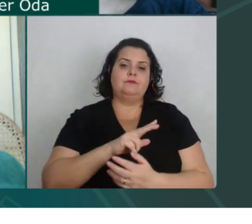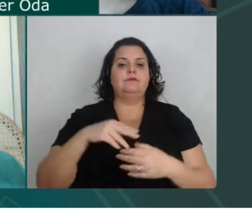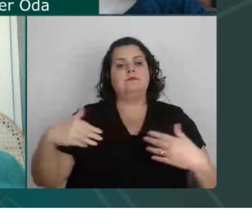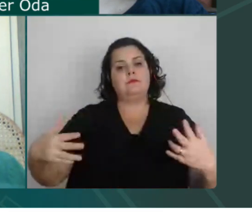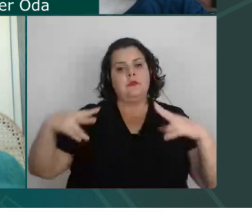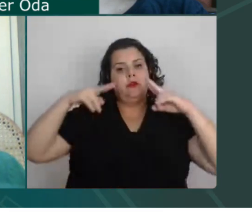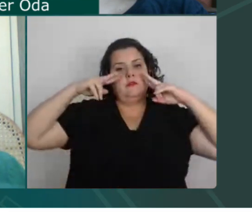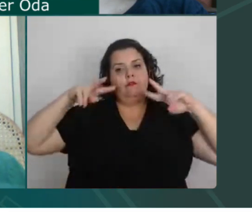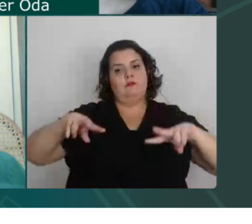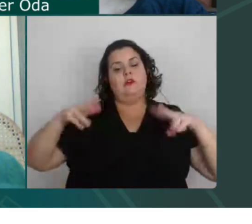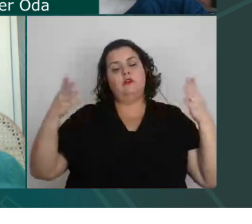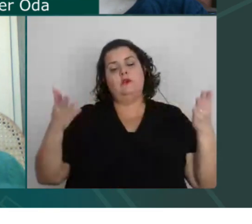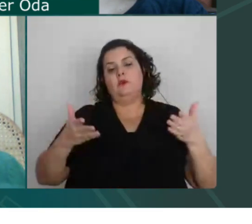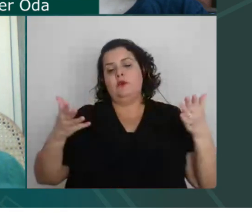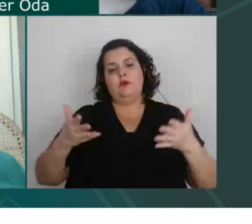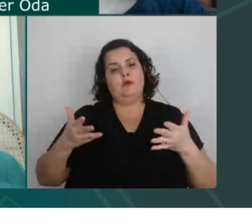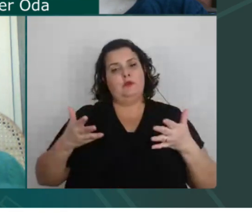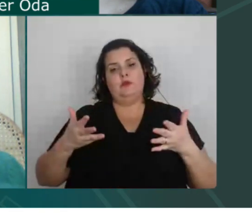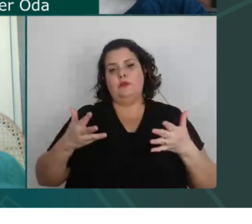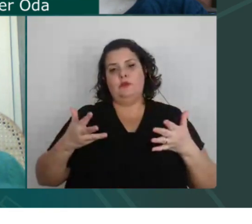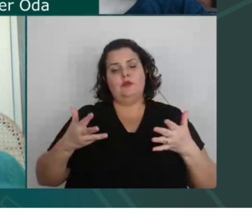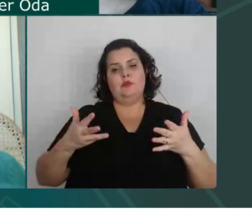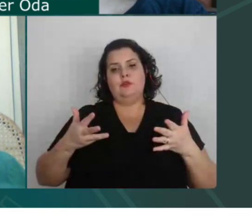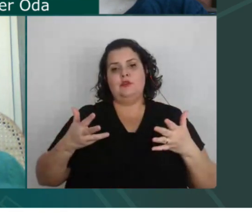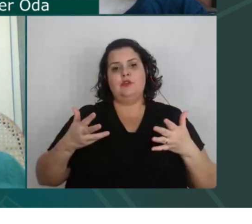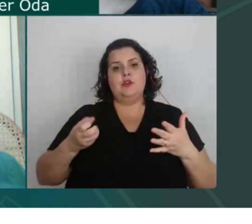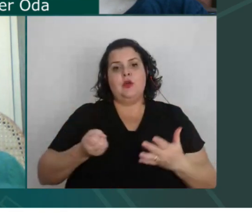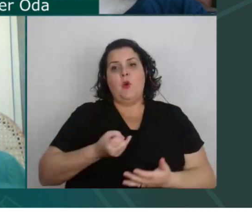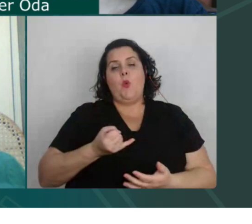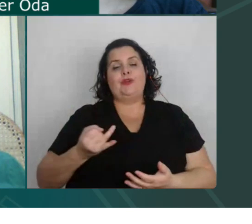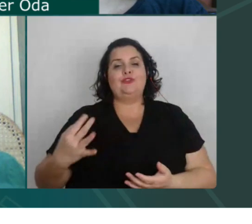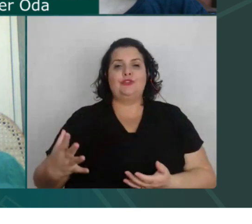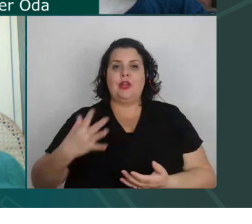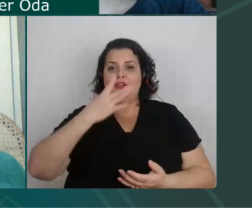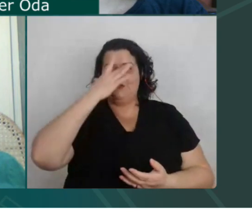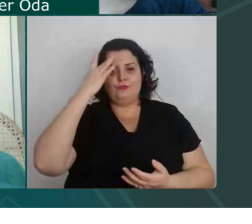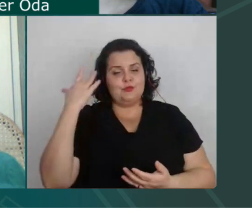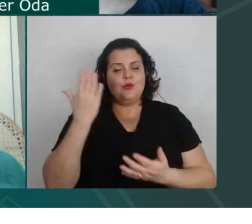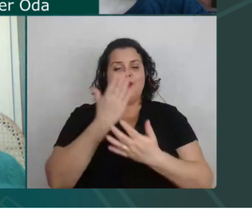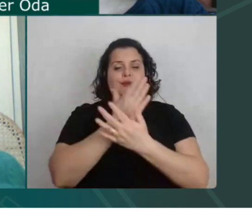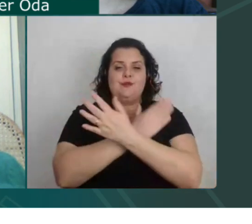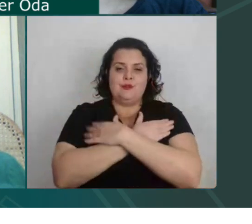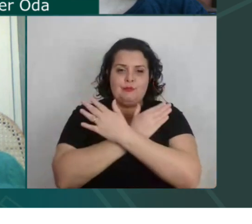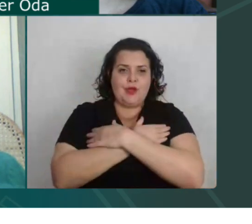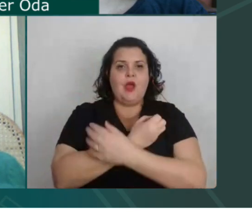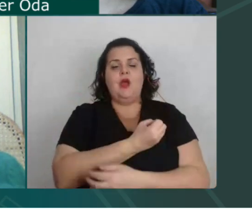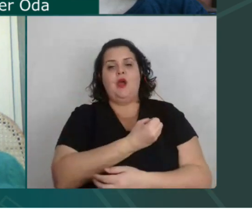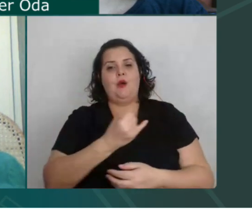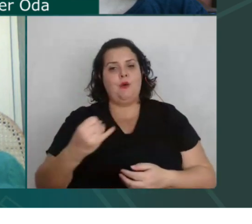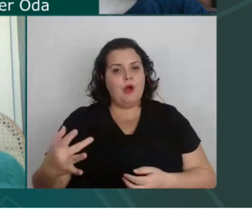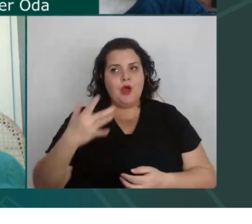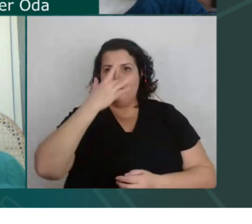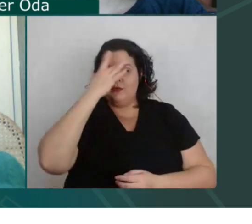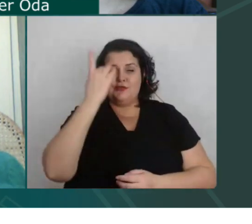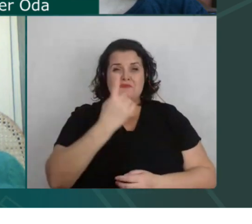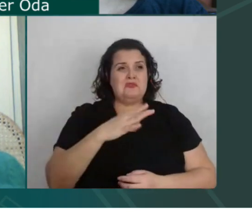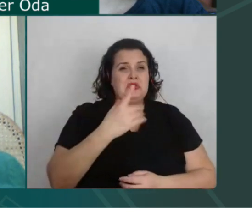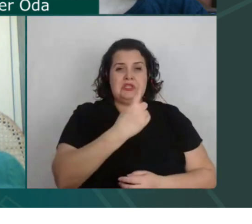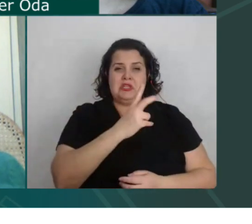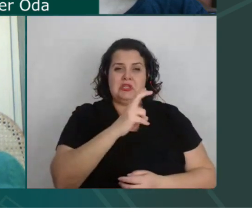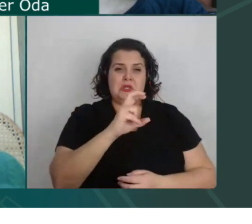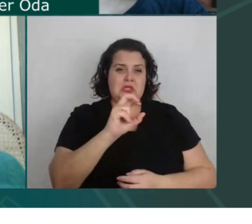nós temos hoje, de empregados informais, de desempregados, ou seja, nós temos uns 150 milhões de brasileiros que